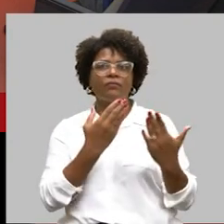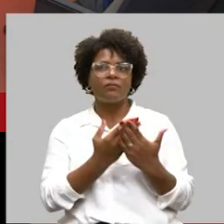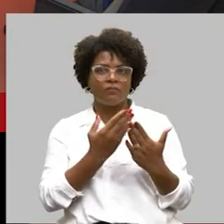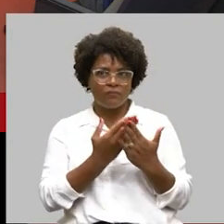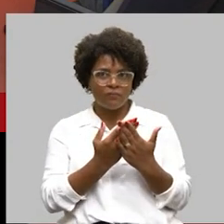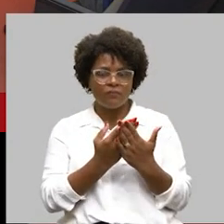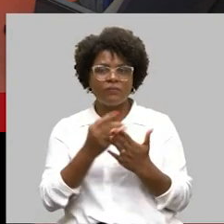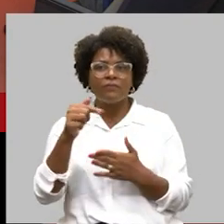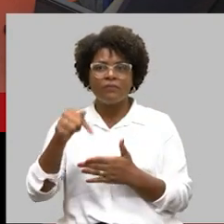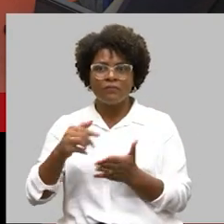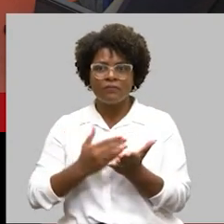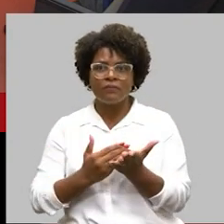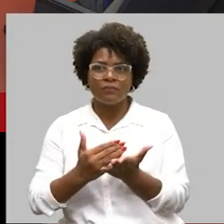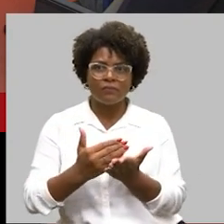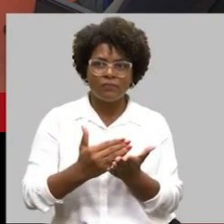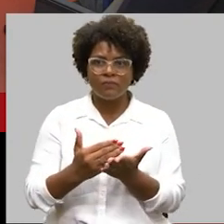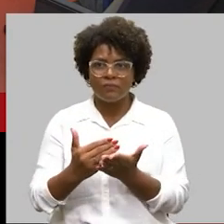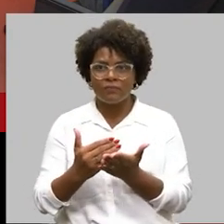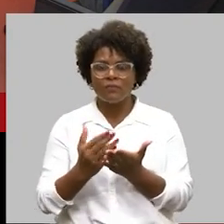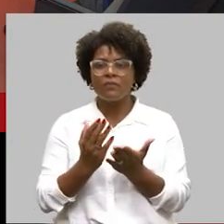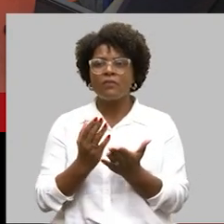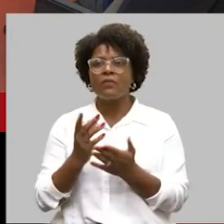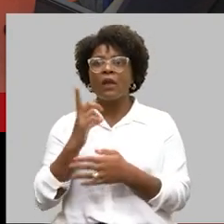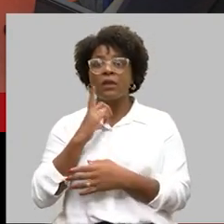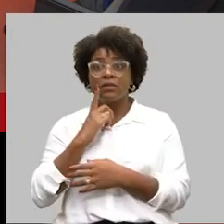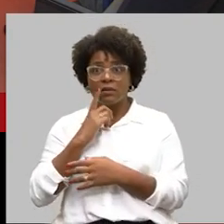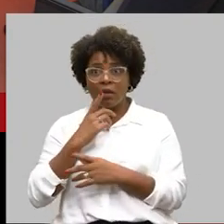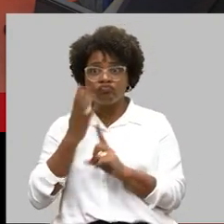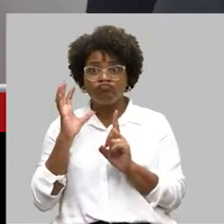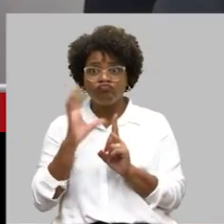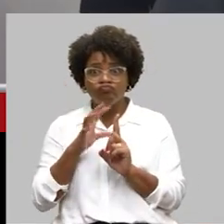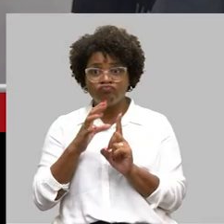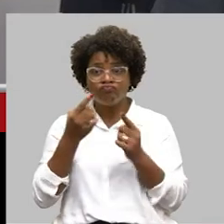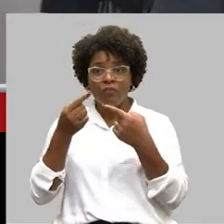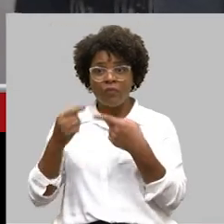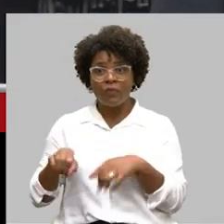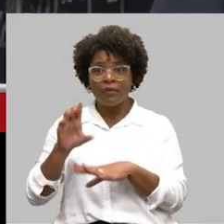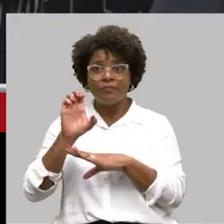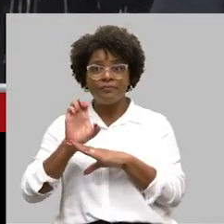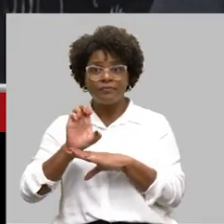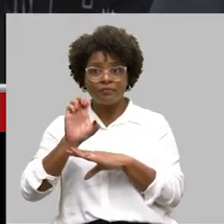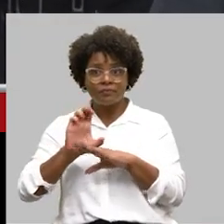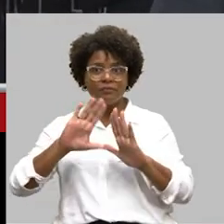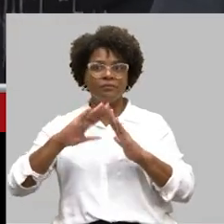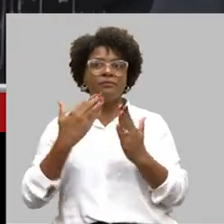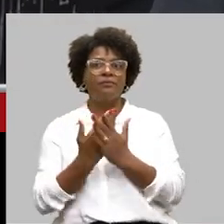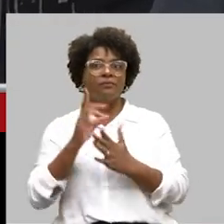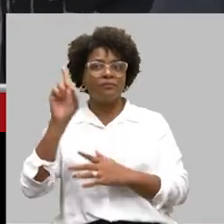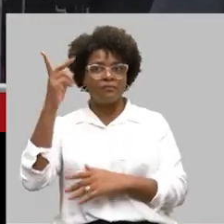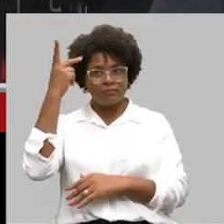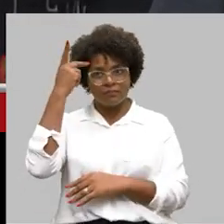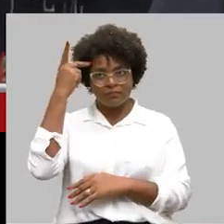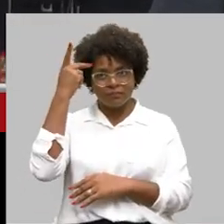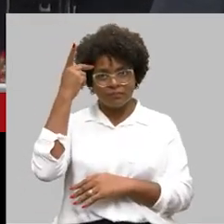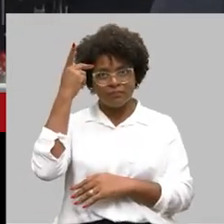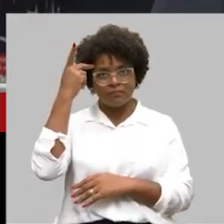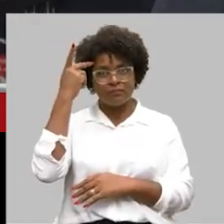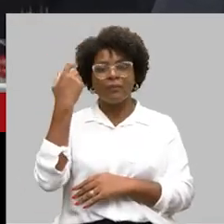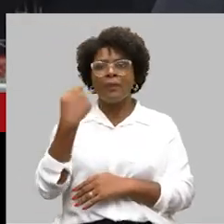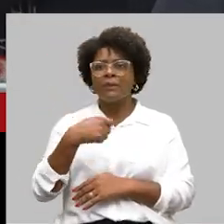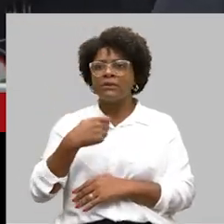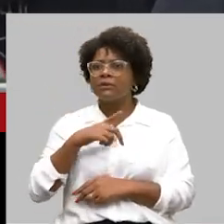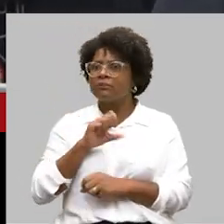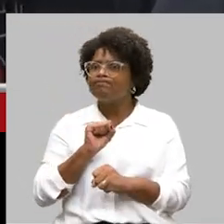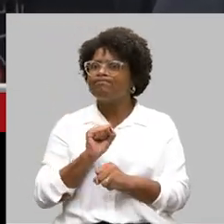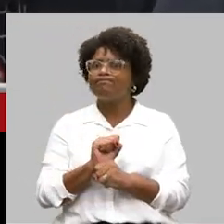uma escola estadual do estado de São Paulo e se nós não pararmos e registrarmos isso